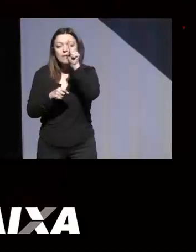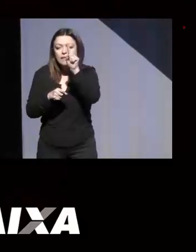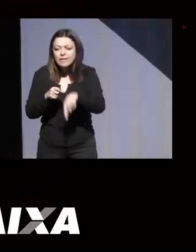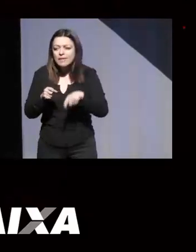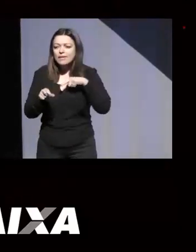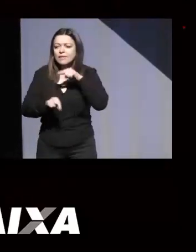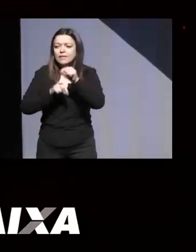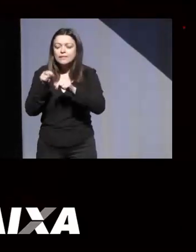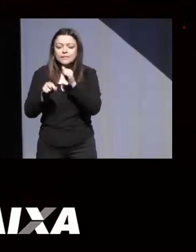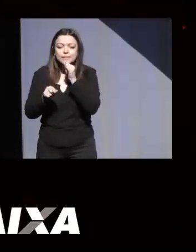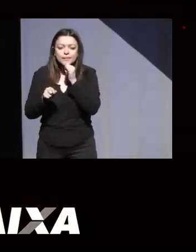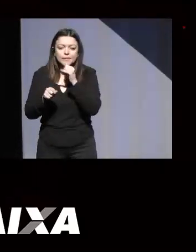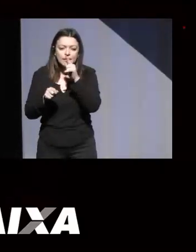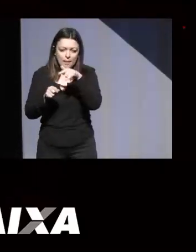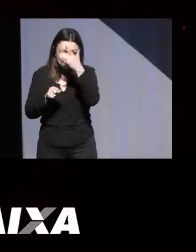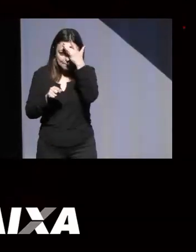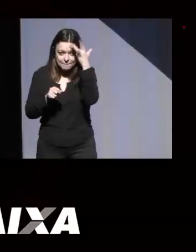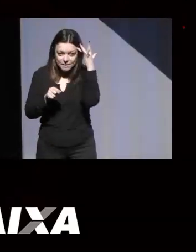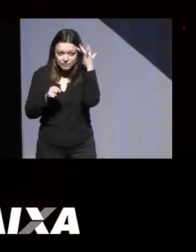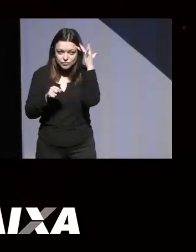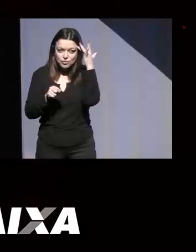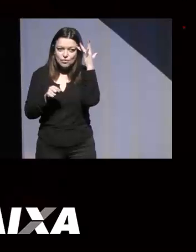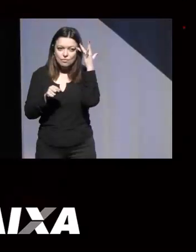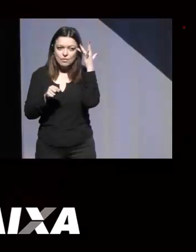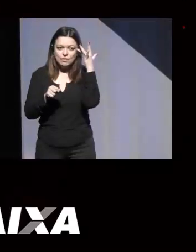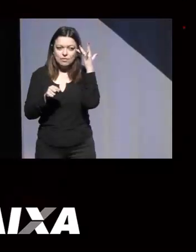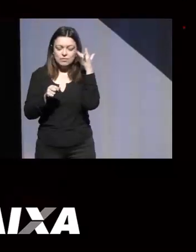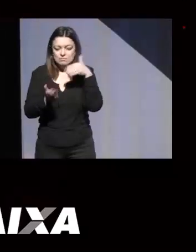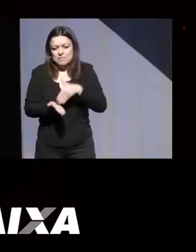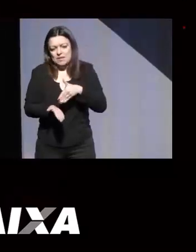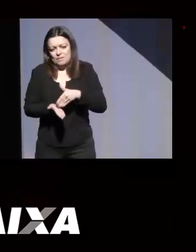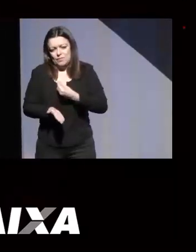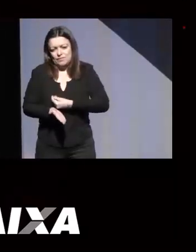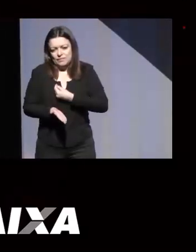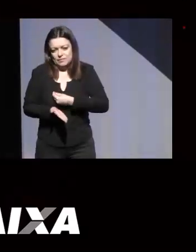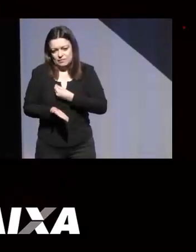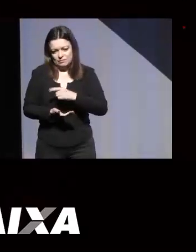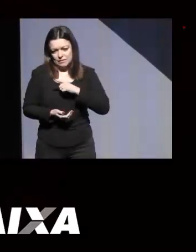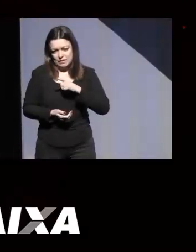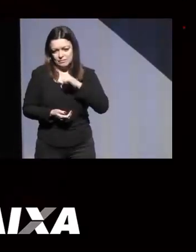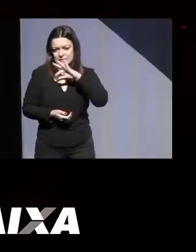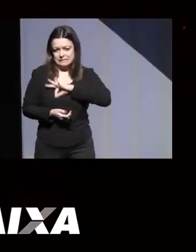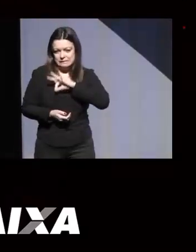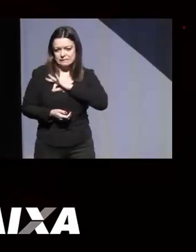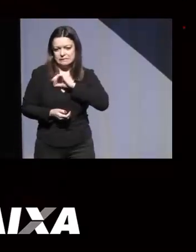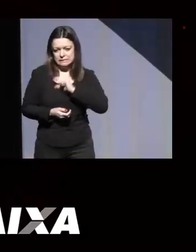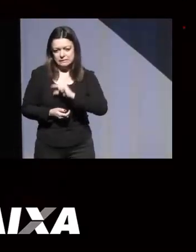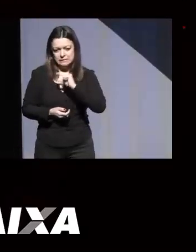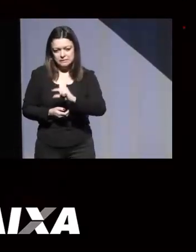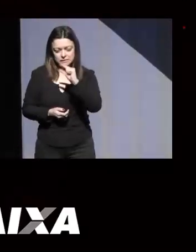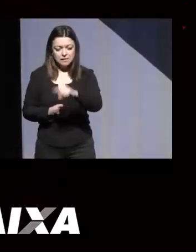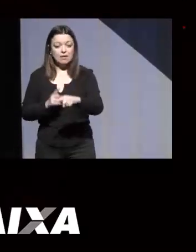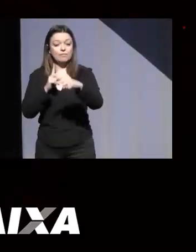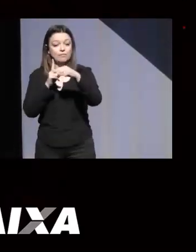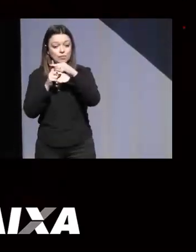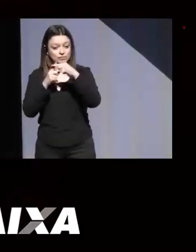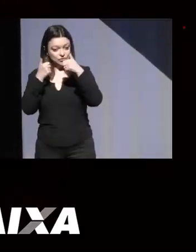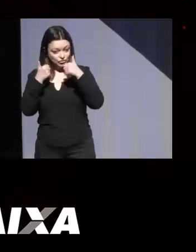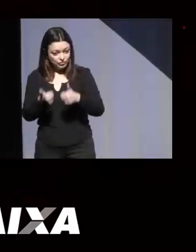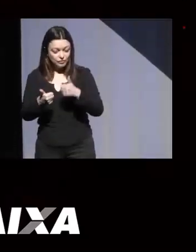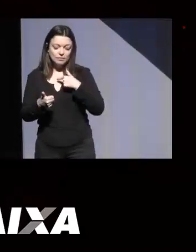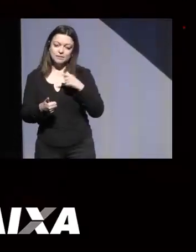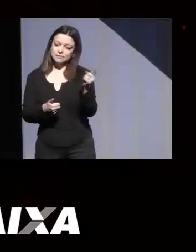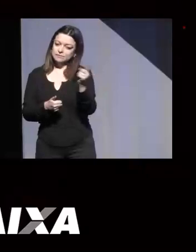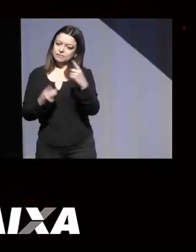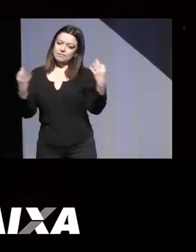quem só tem o mínimo existencial, que é positivo, mas também não é uma